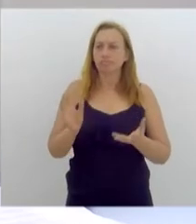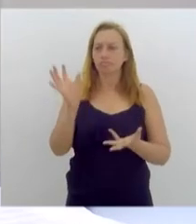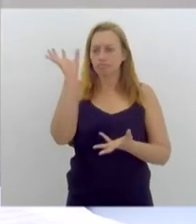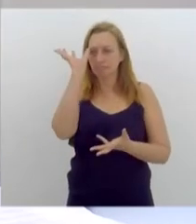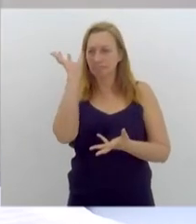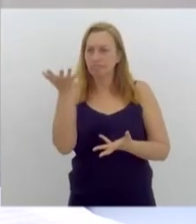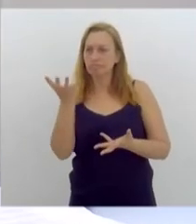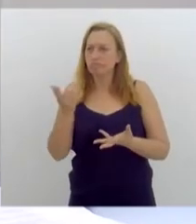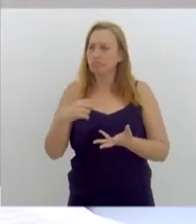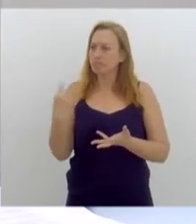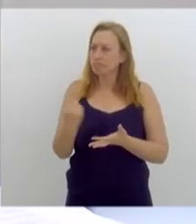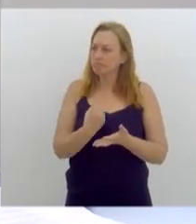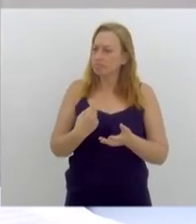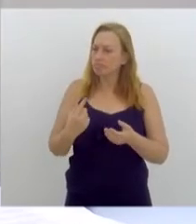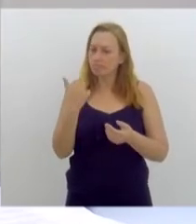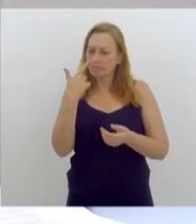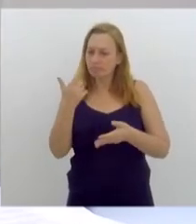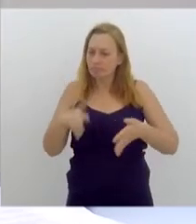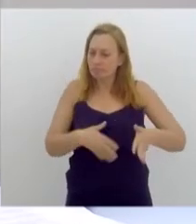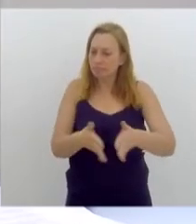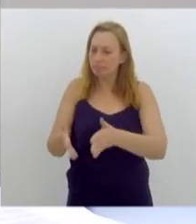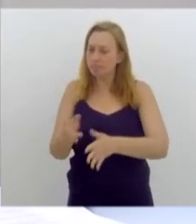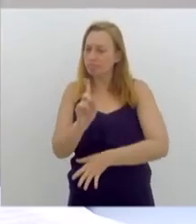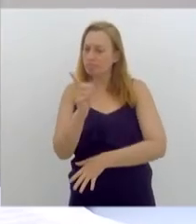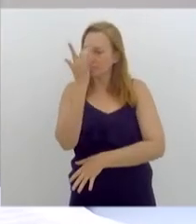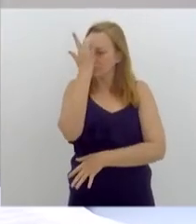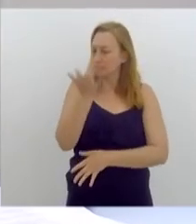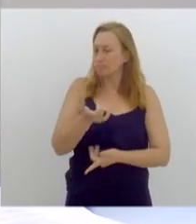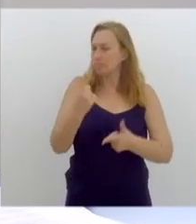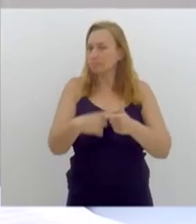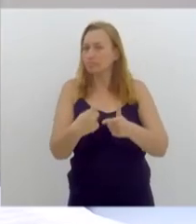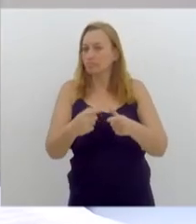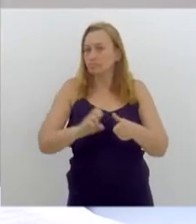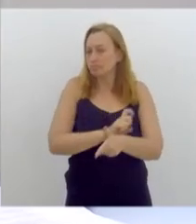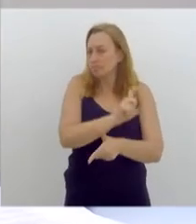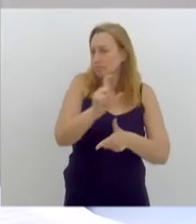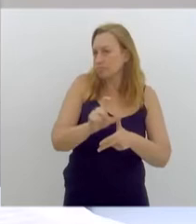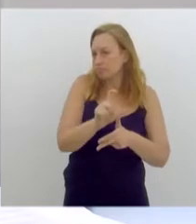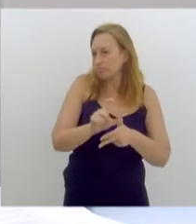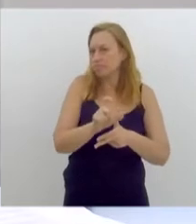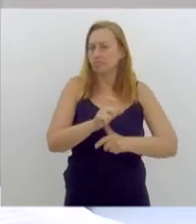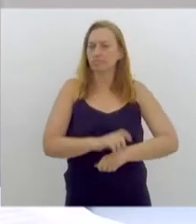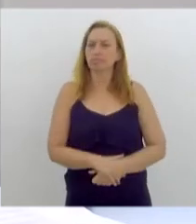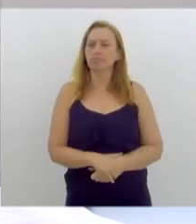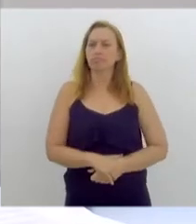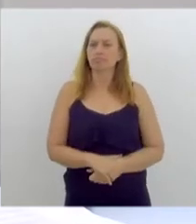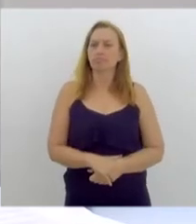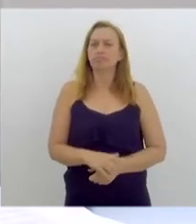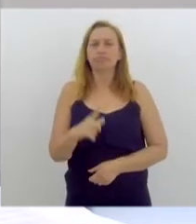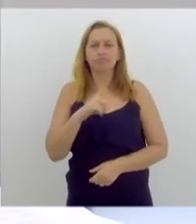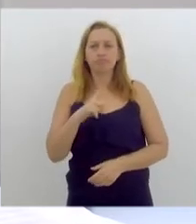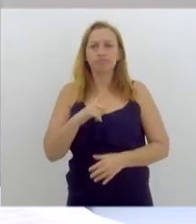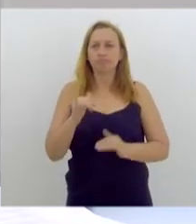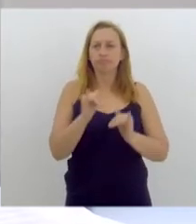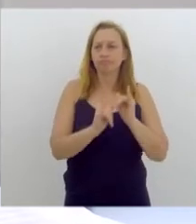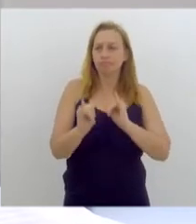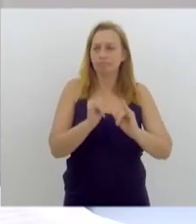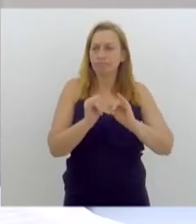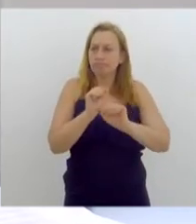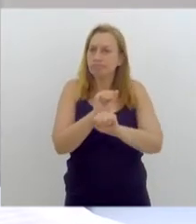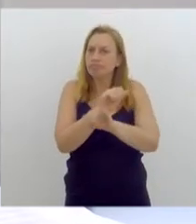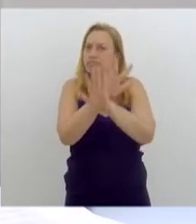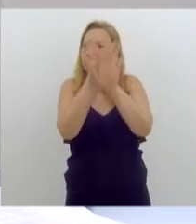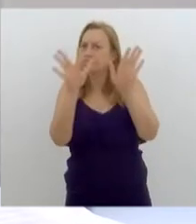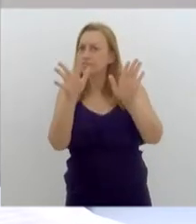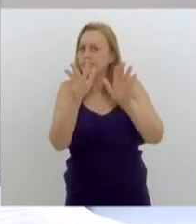que não é fácil né porque o Executivo né tem esses dados de forma mais clara